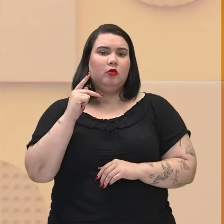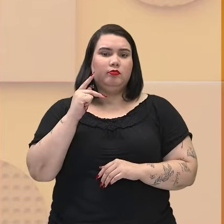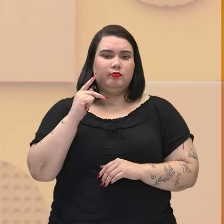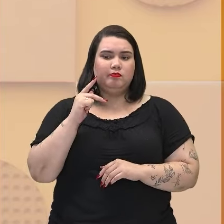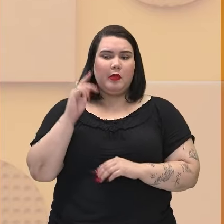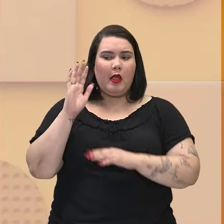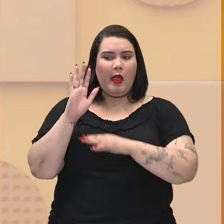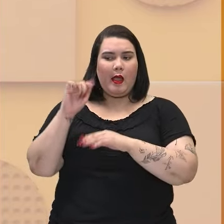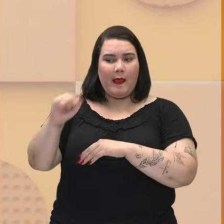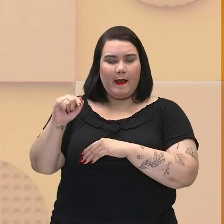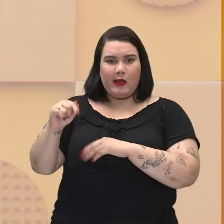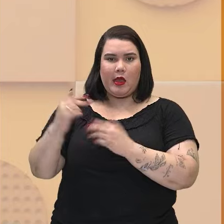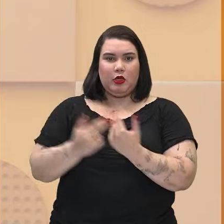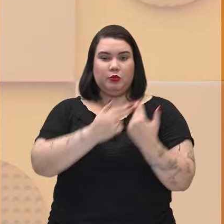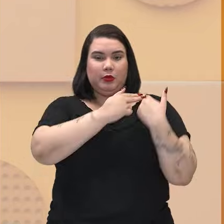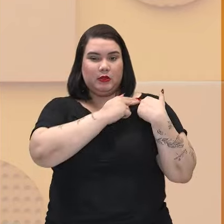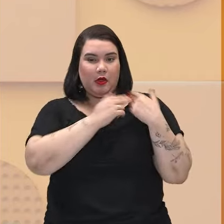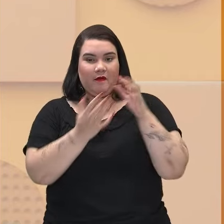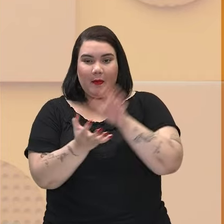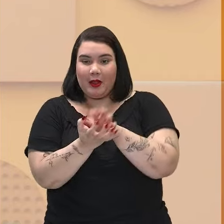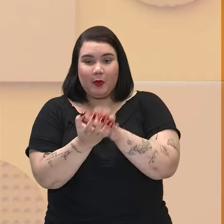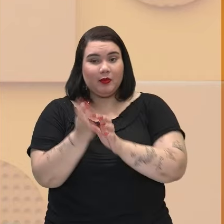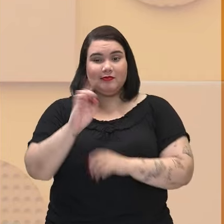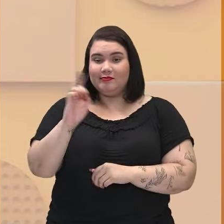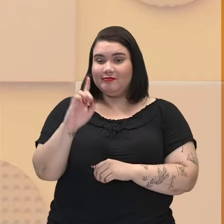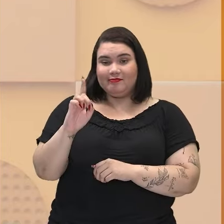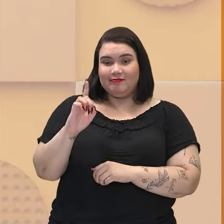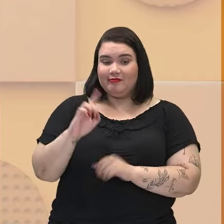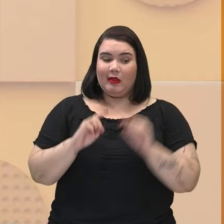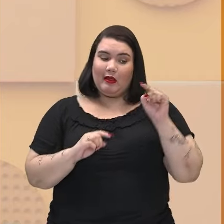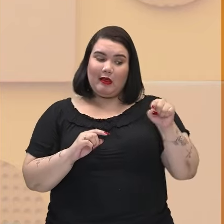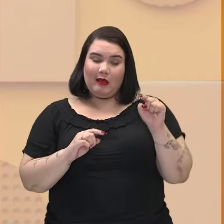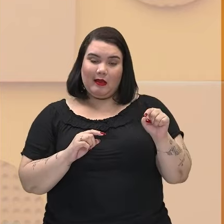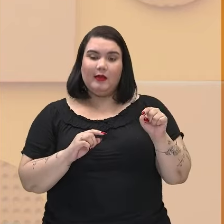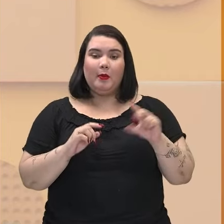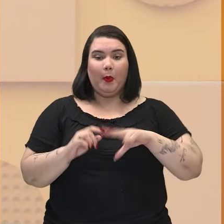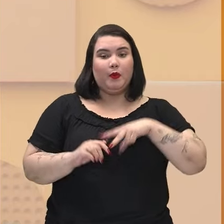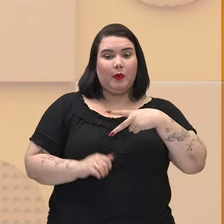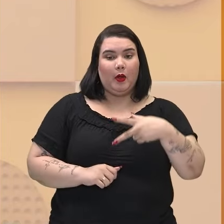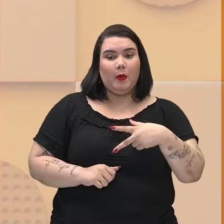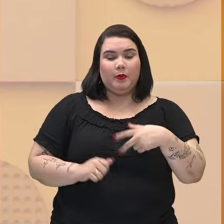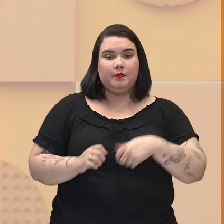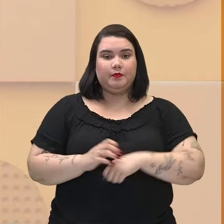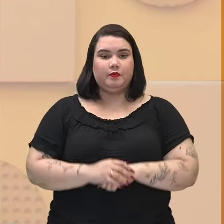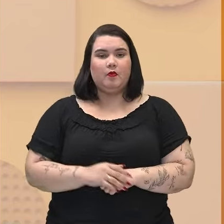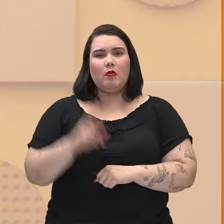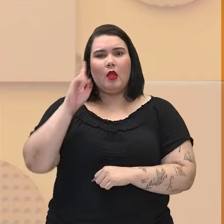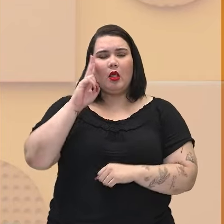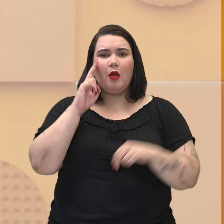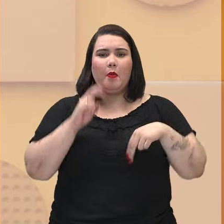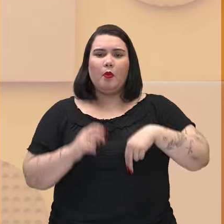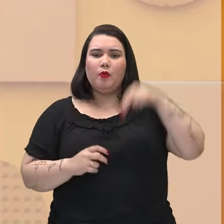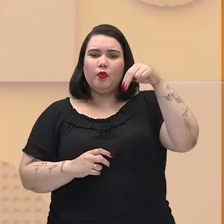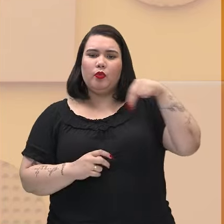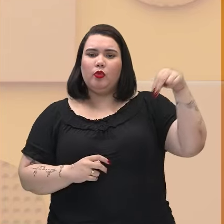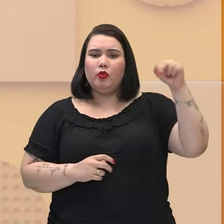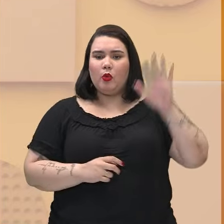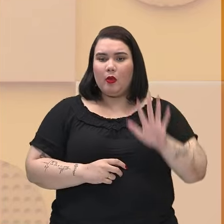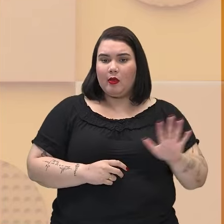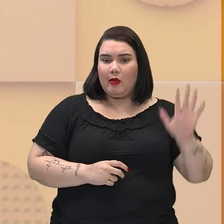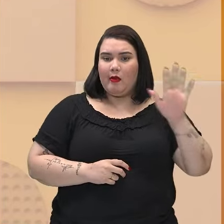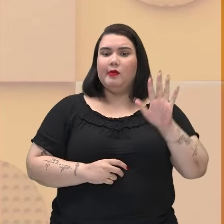dos pernambucanos, tá bom? Lembra que o Nordeste, que é a região onde fica Pernambuco, já teve